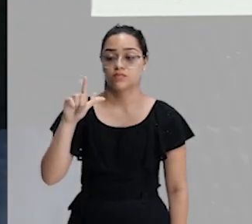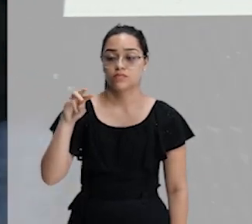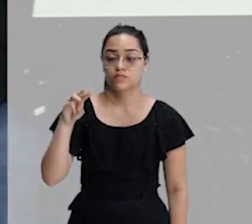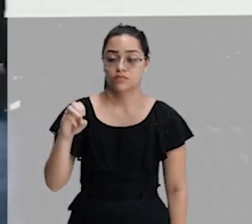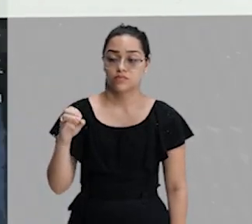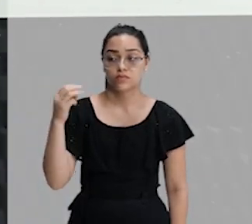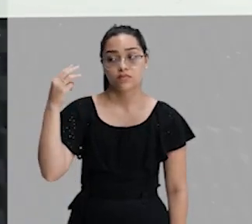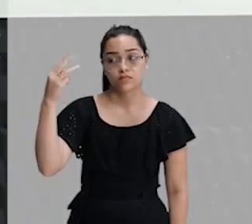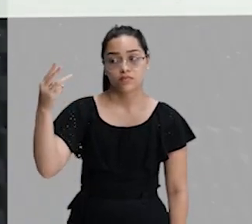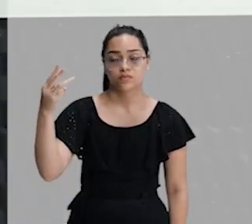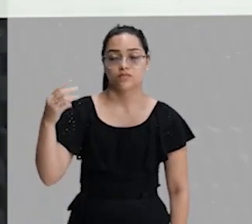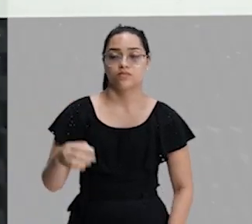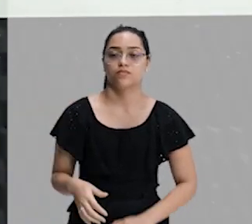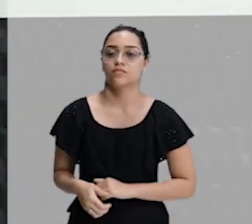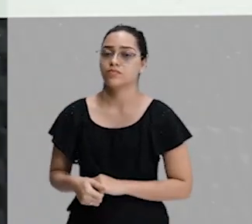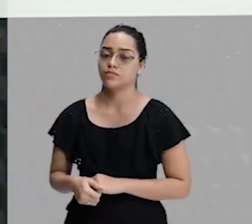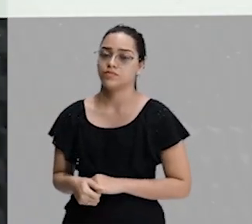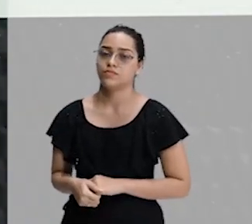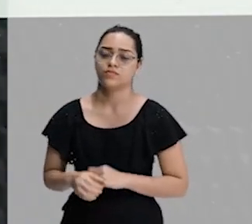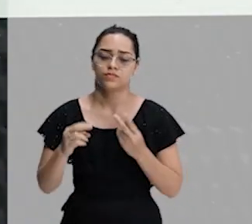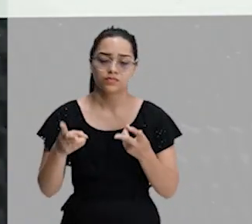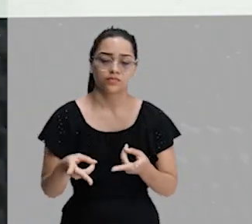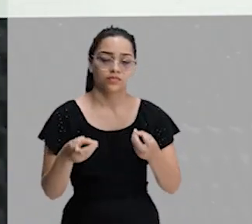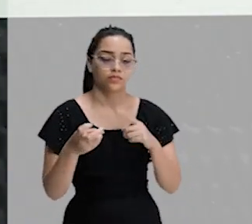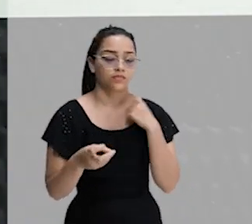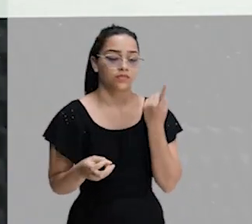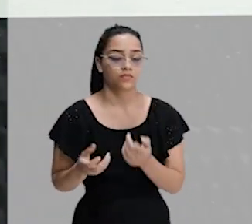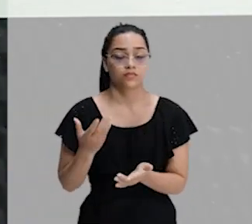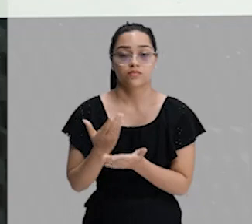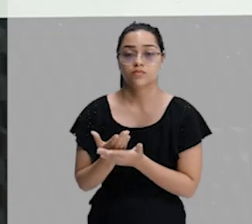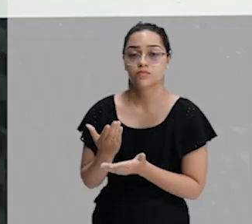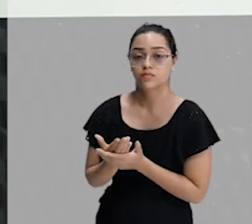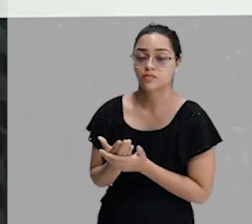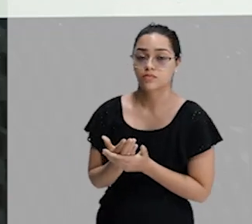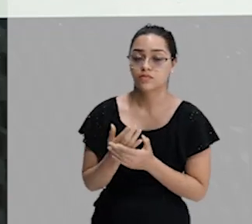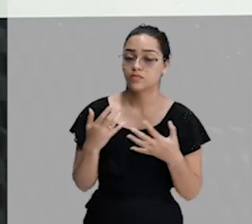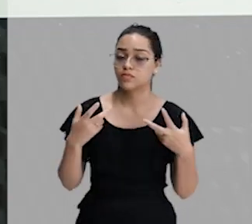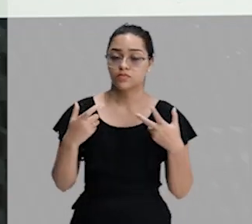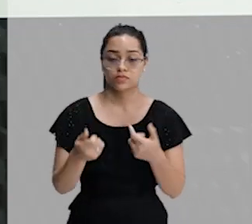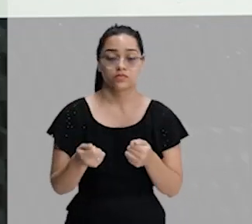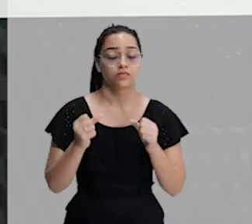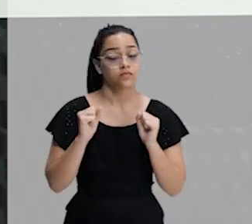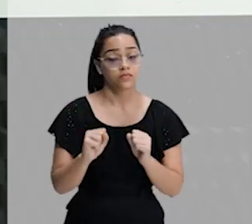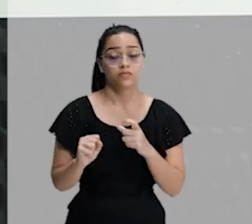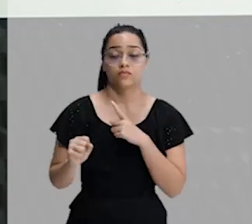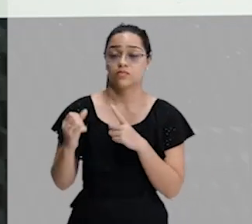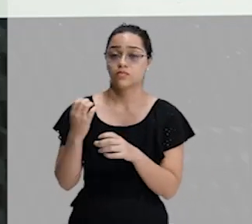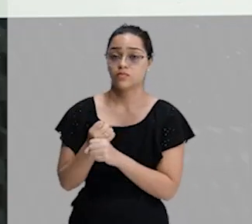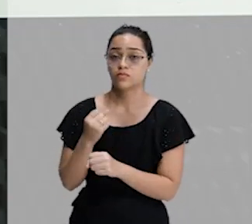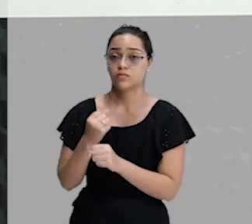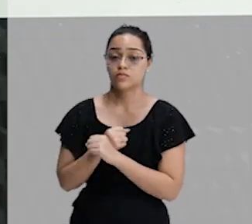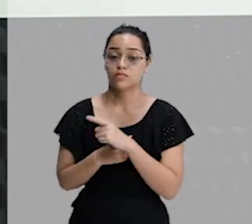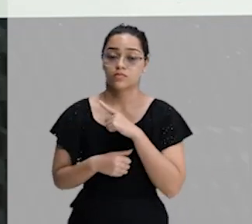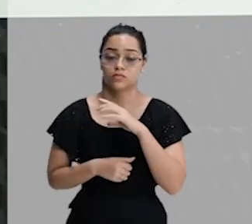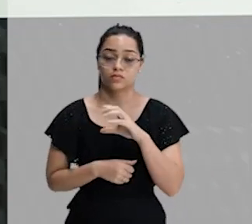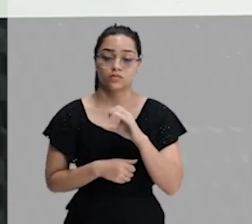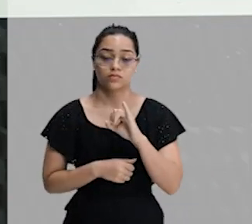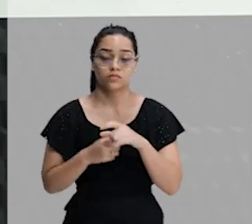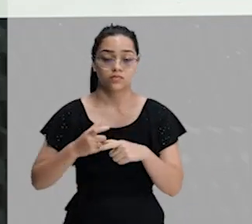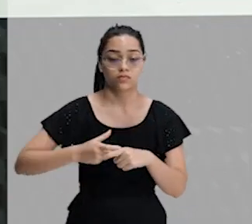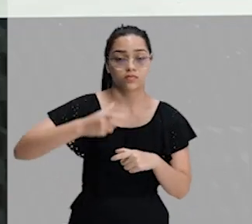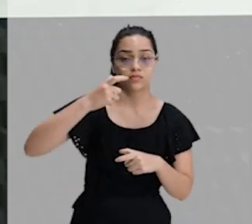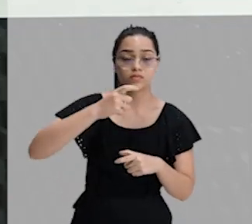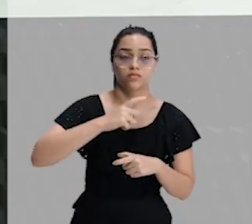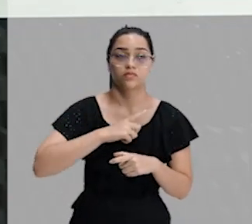centímetro cúbico. Tá? Então veja que nós calculamos aí tudo que poderia ser calculado desse cilindro.